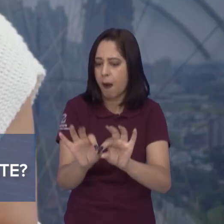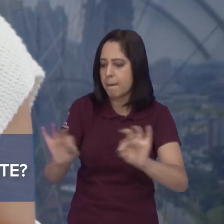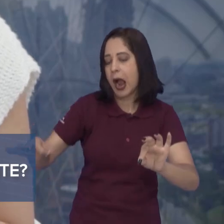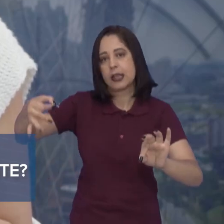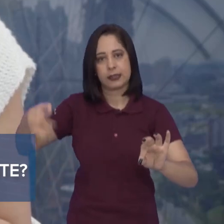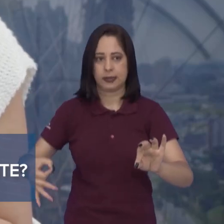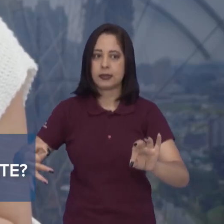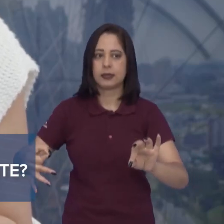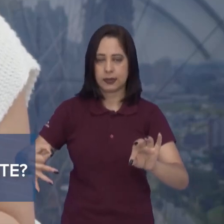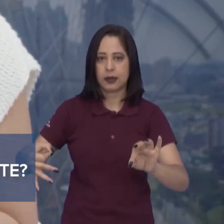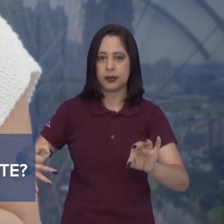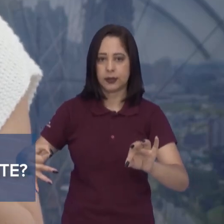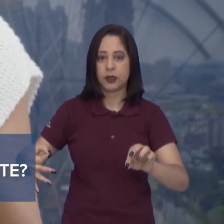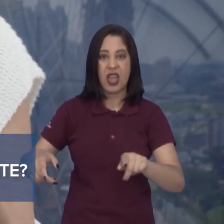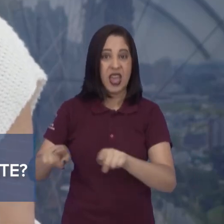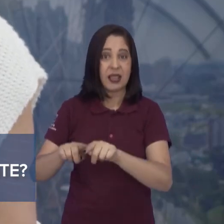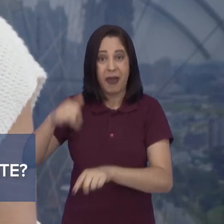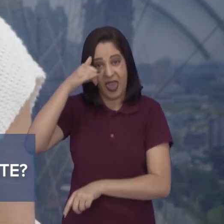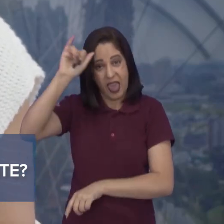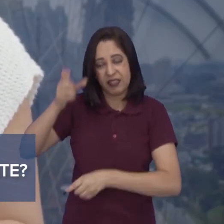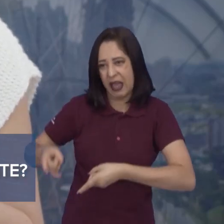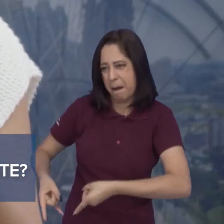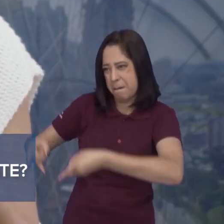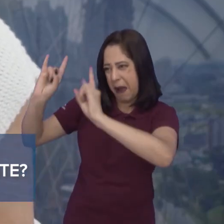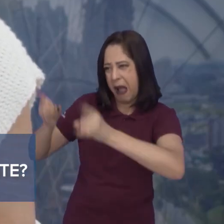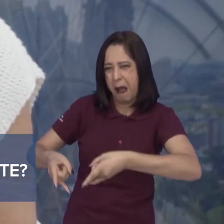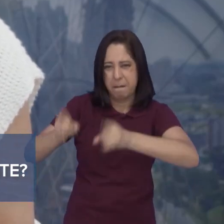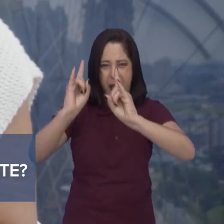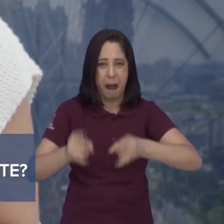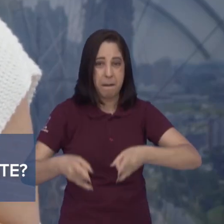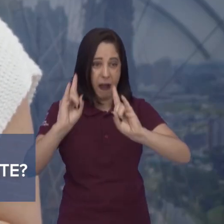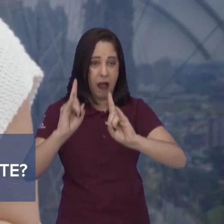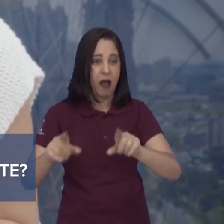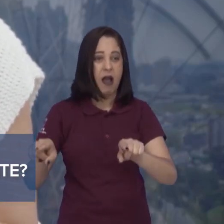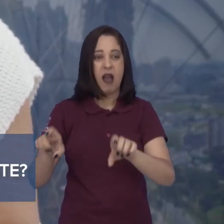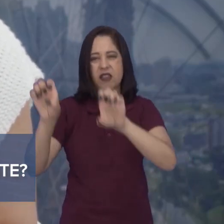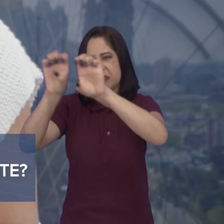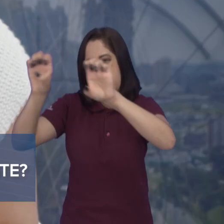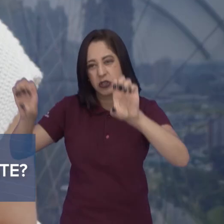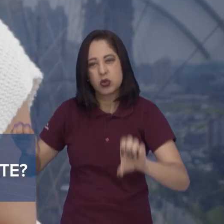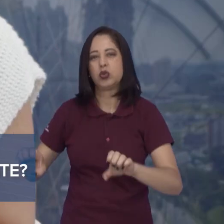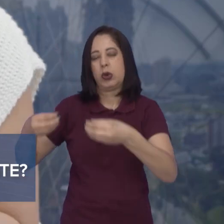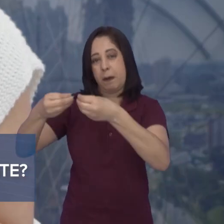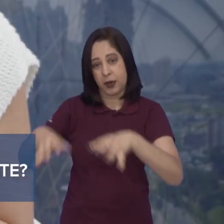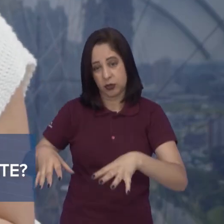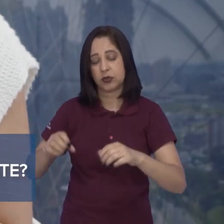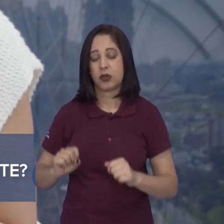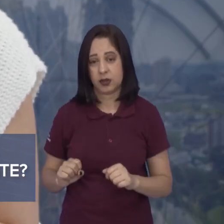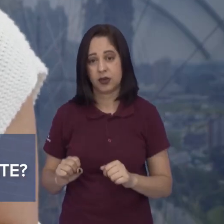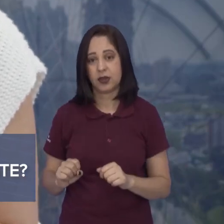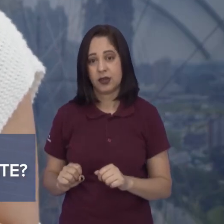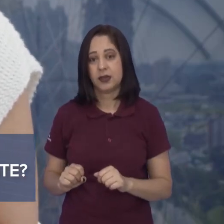prejudica a infraestrutura urbana, que prejudica o acesso a transporte público. Então, tudo isso tem que ser refletido com os dados